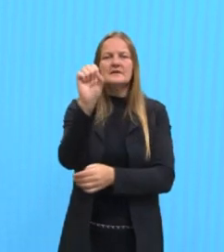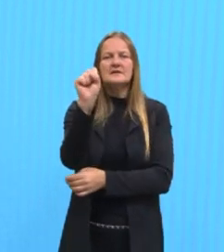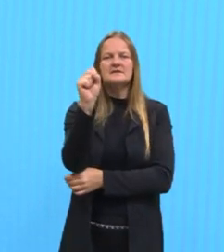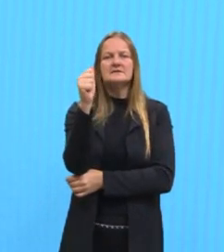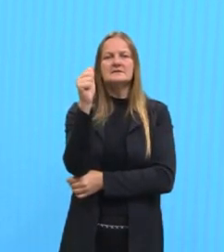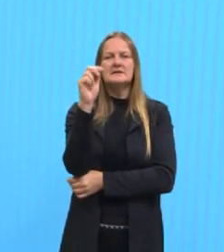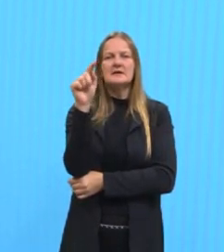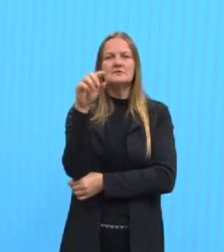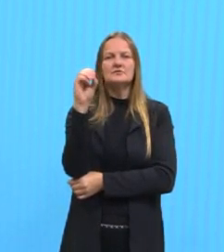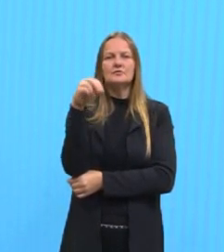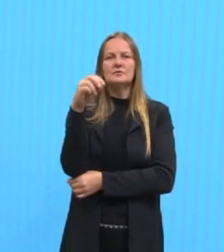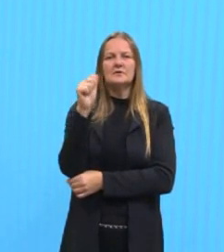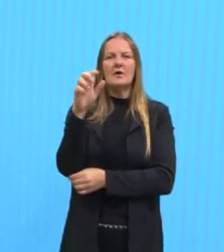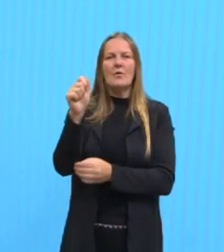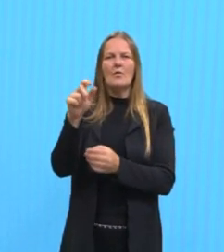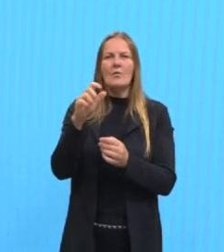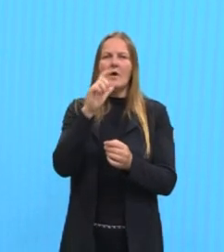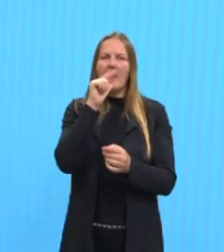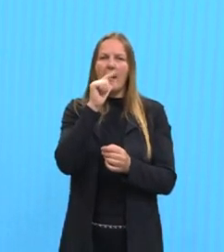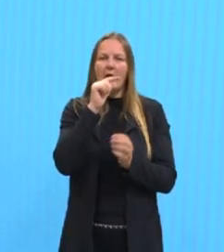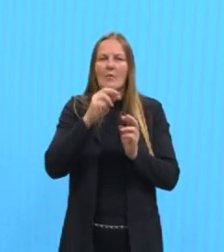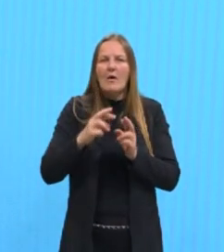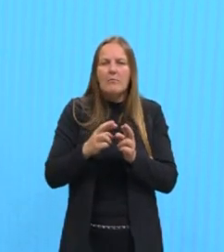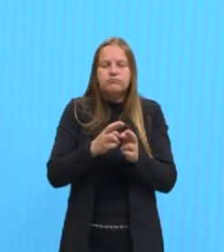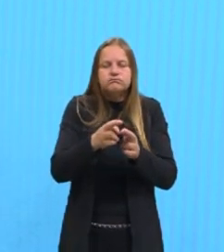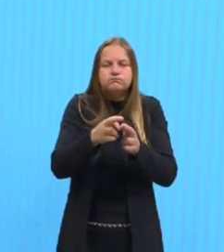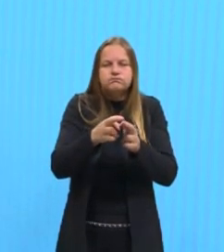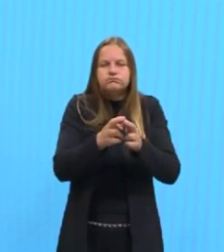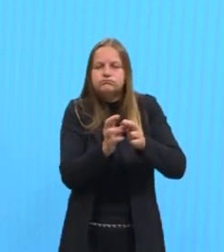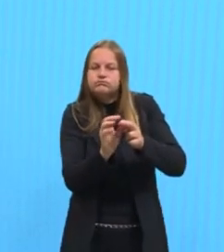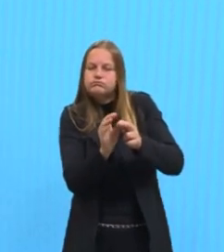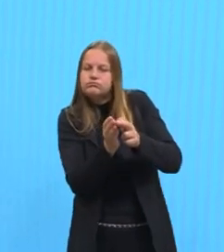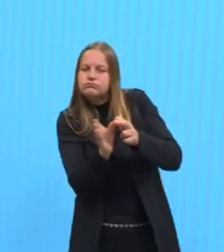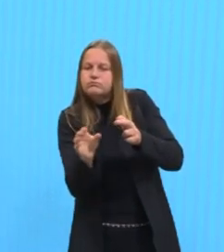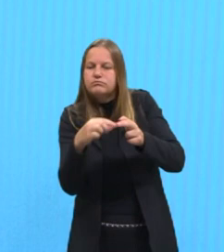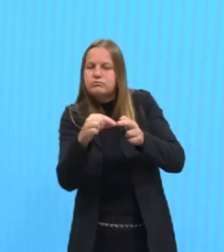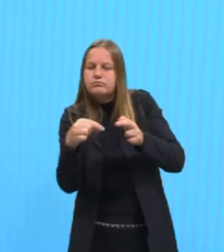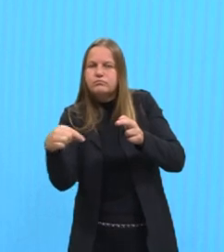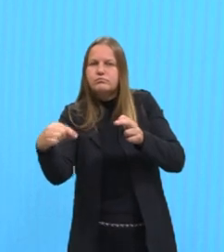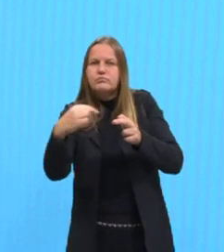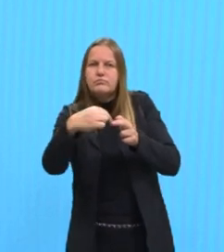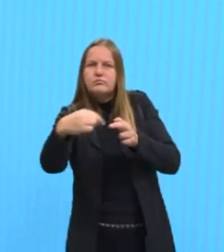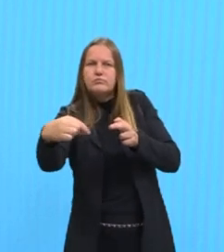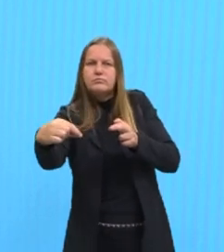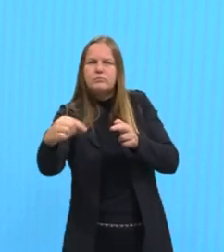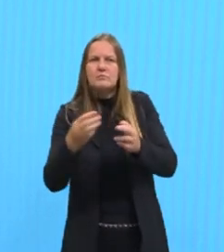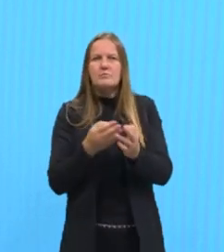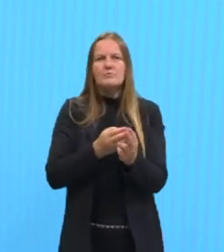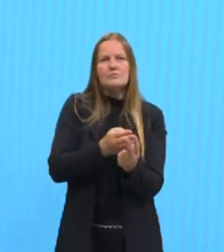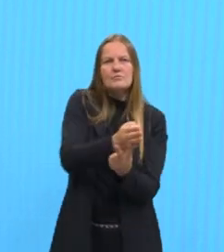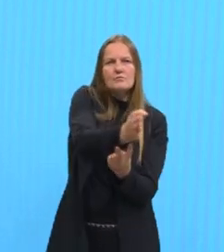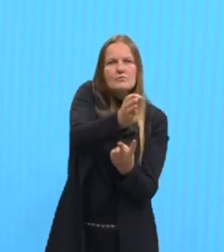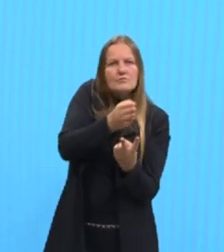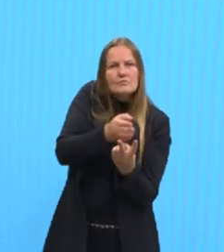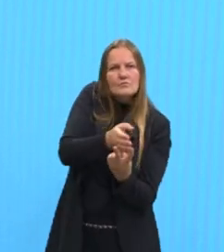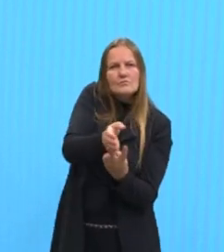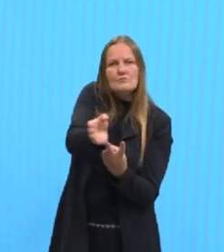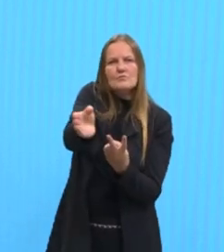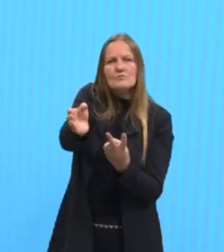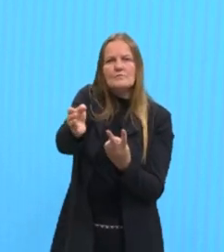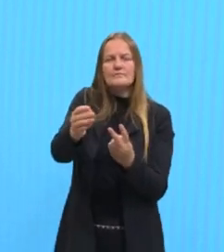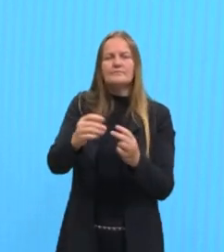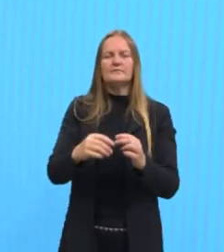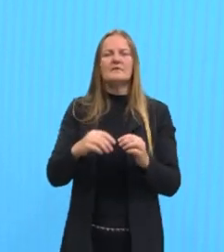certo então tu tem que transpor aqui é uma área mais alta né Deve ter aqui um um divisor de águas então tu vai fazer